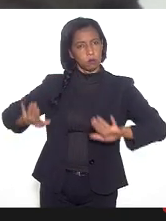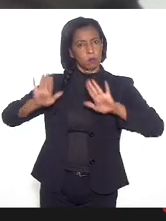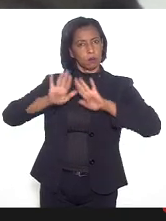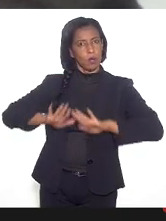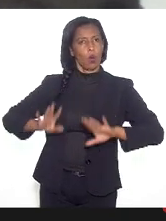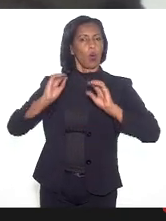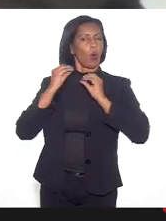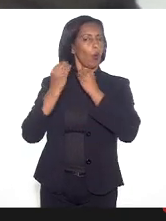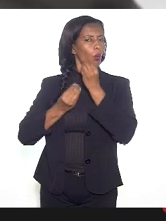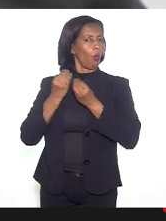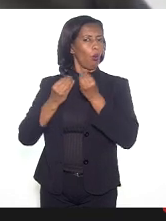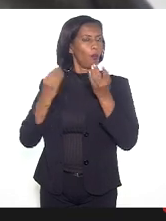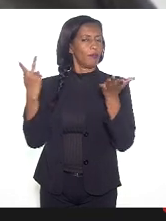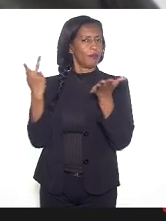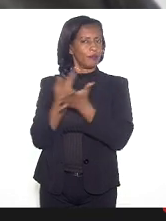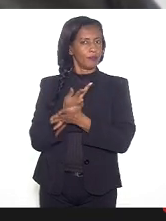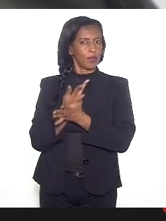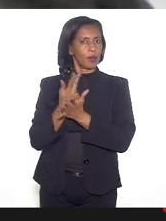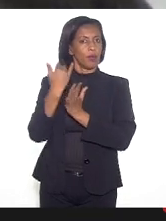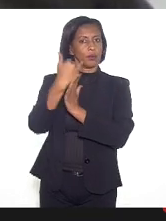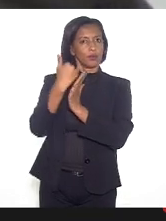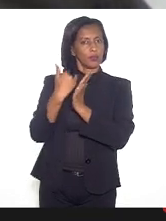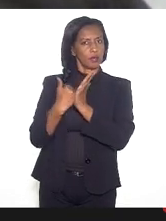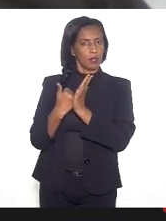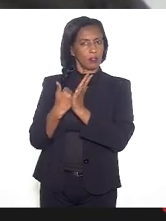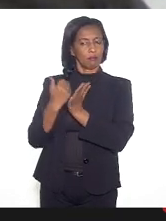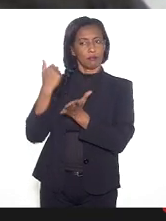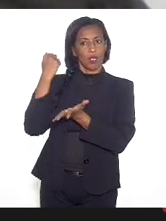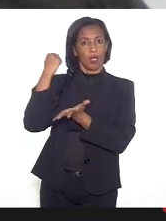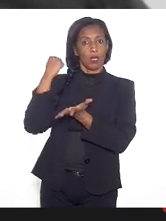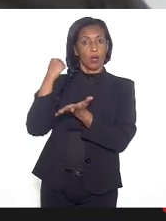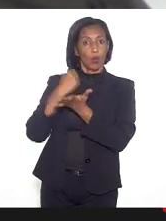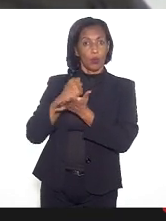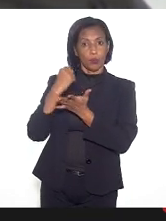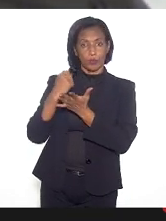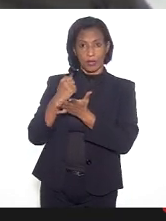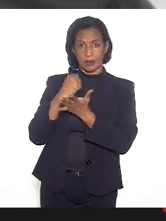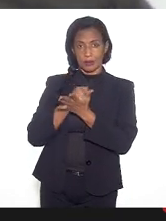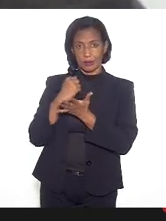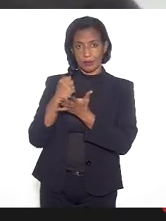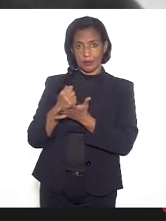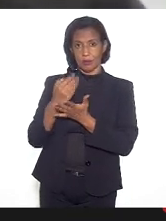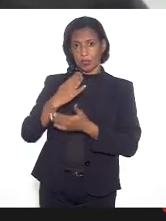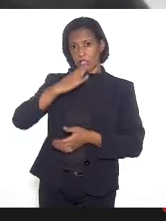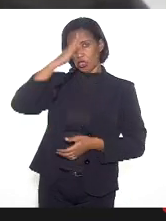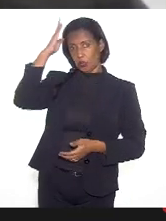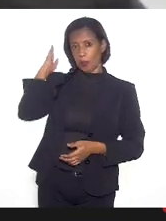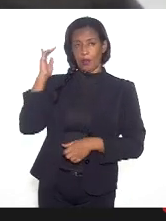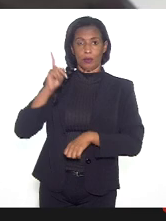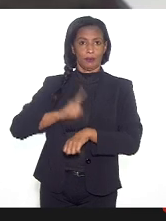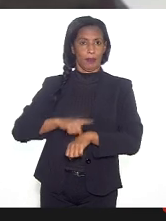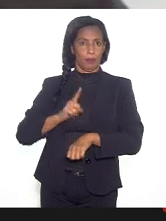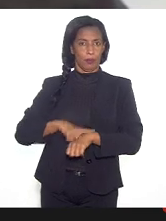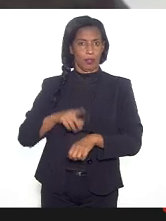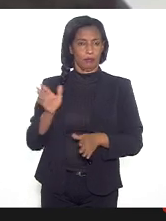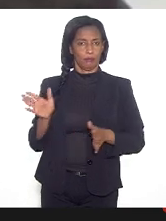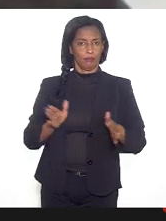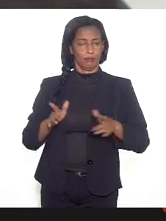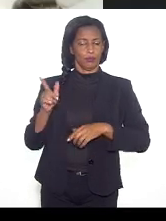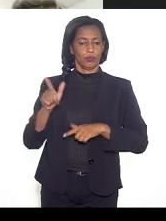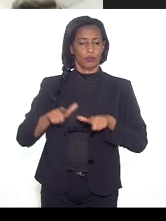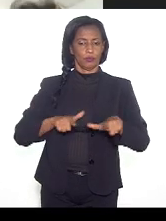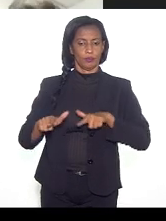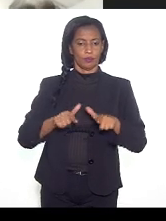dará e quais os critérios da contratação desses bombeiros temporários. Passar a palavra para...